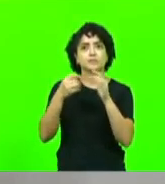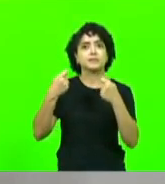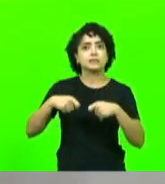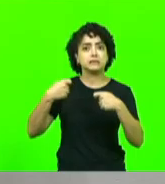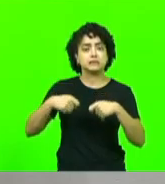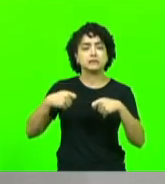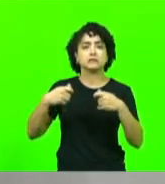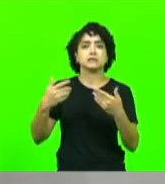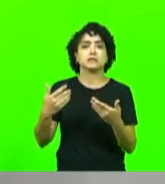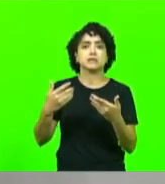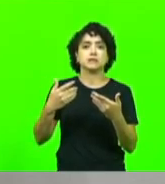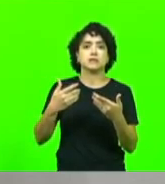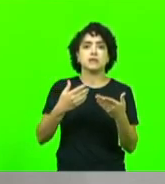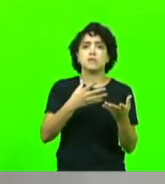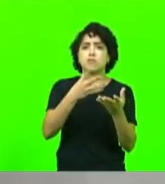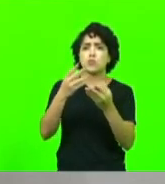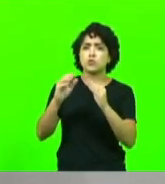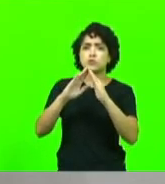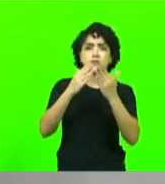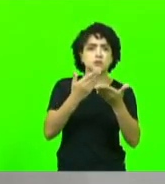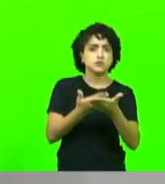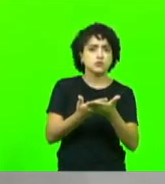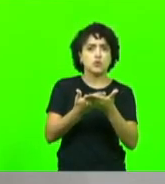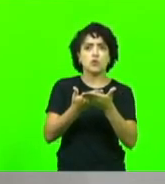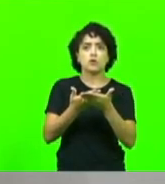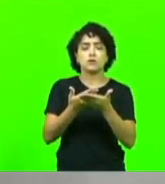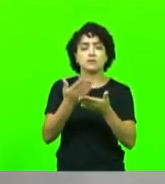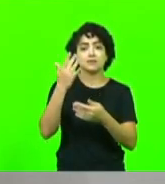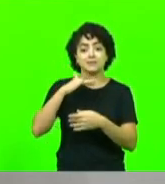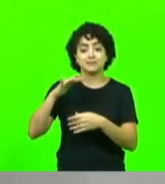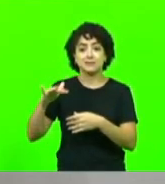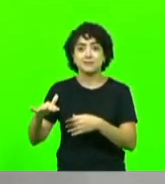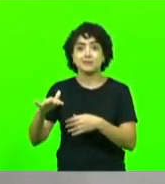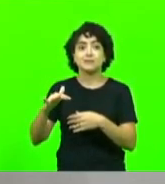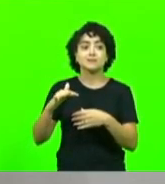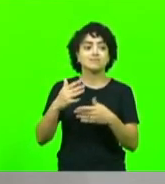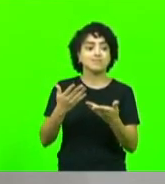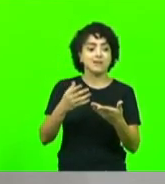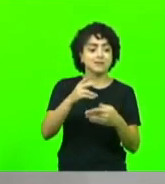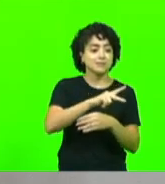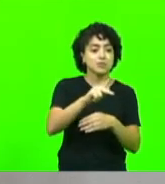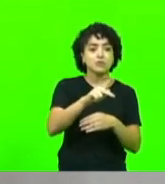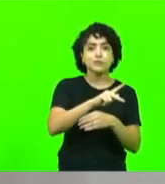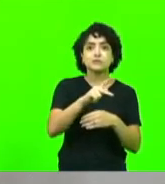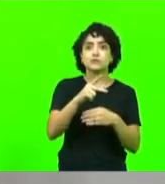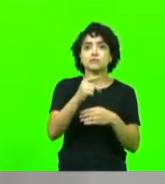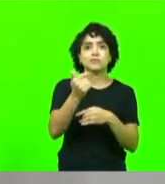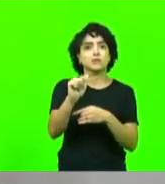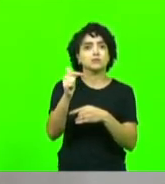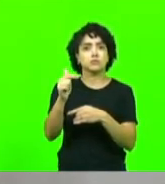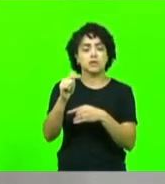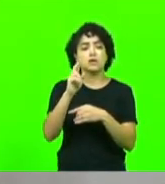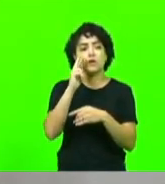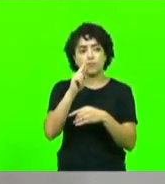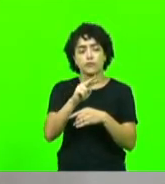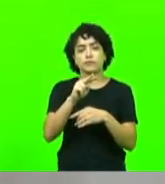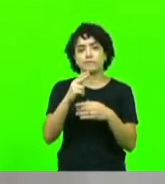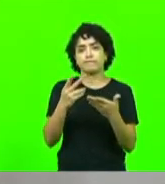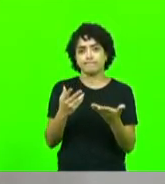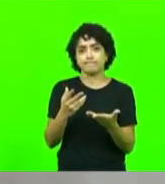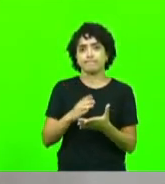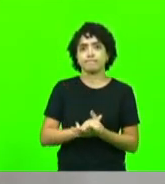Em várias escolas, nós não temos professores. Crianças estão lá na sala de aula sem professor. Isto eu presenciei lá em